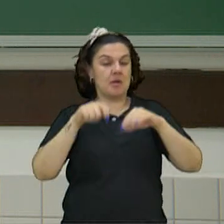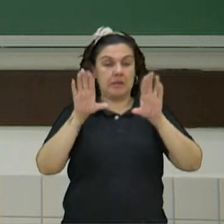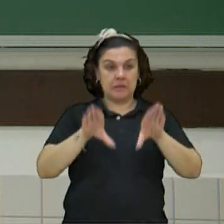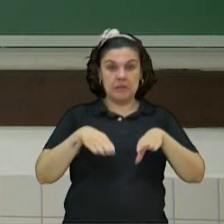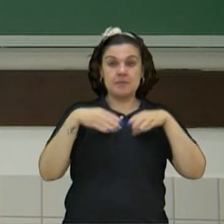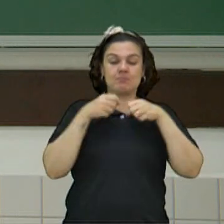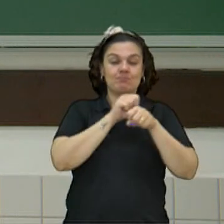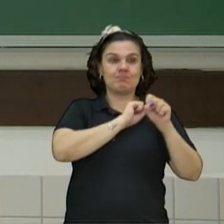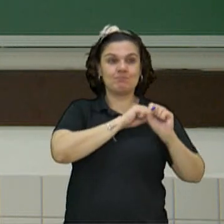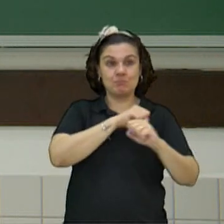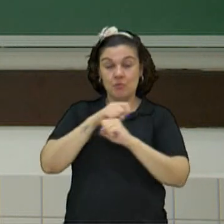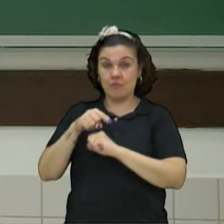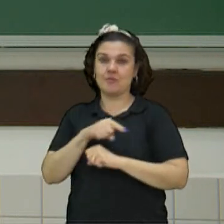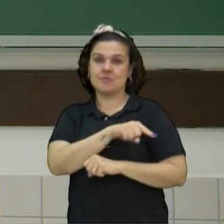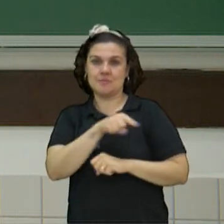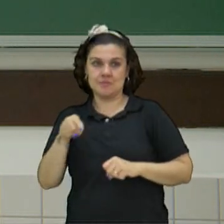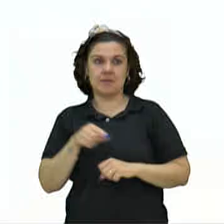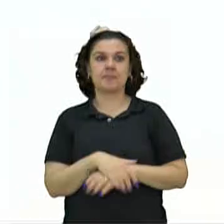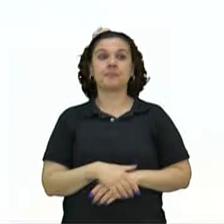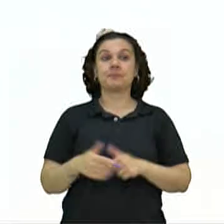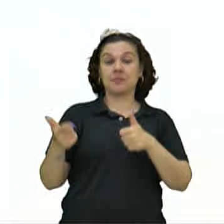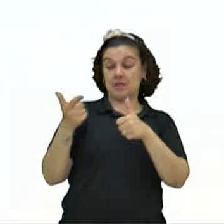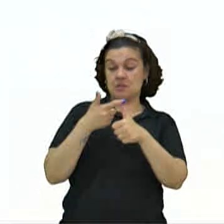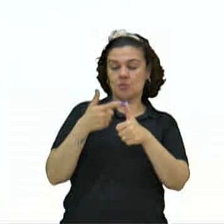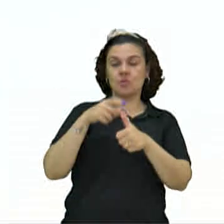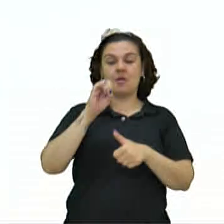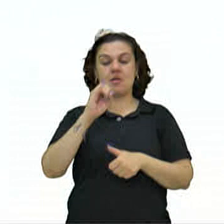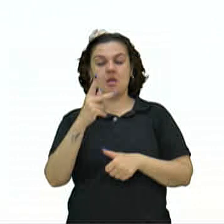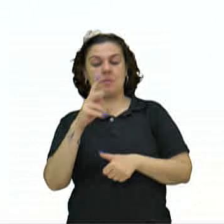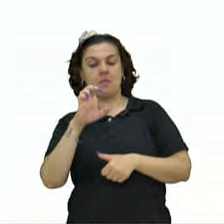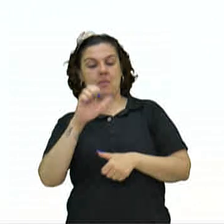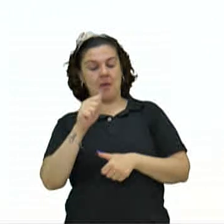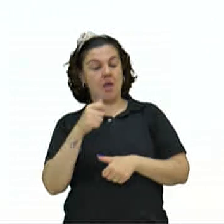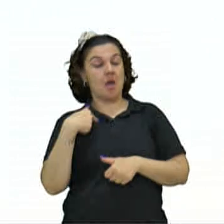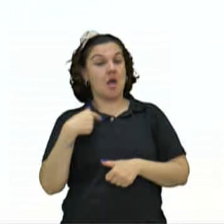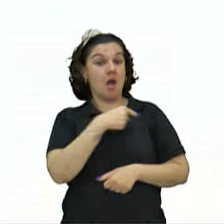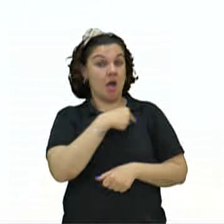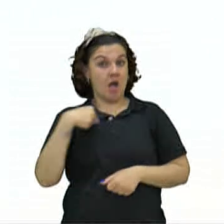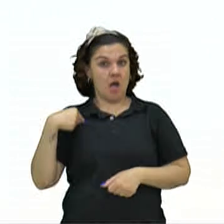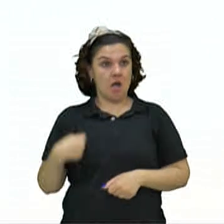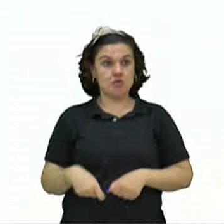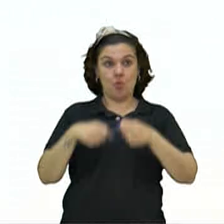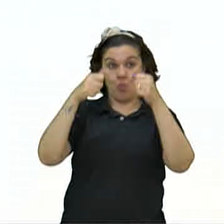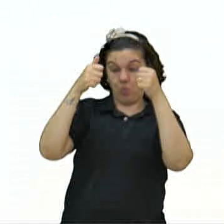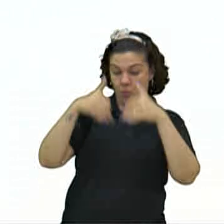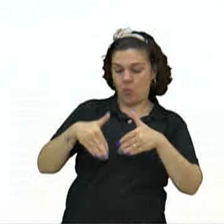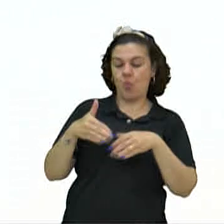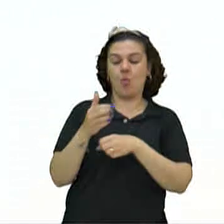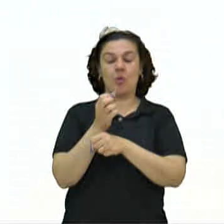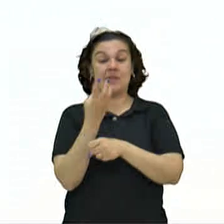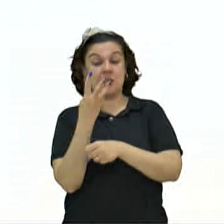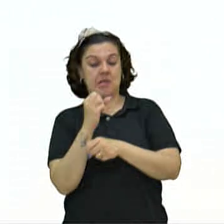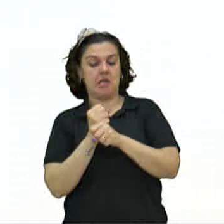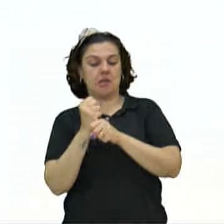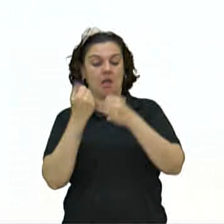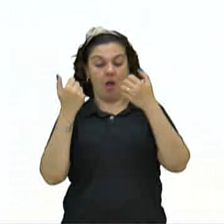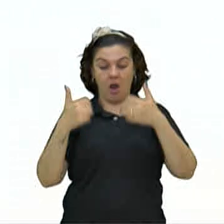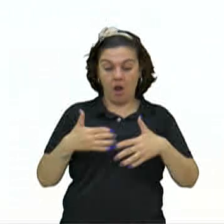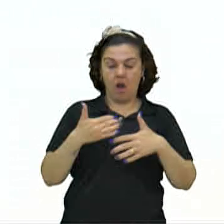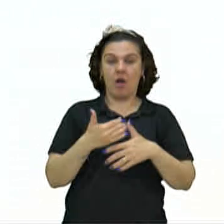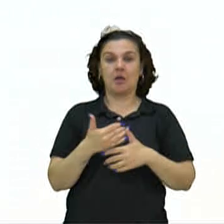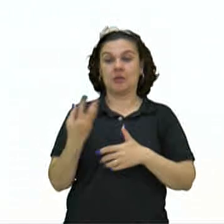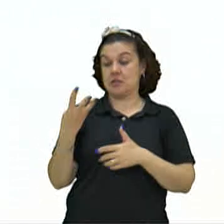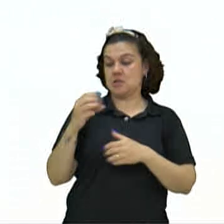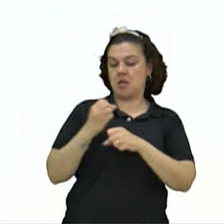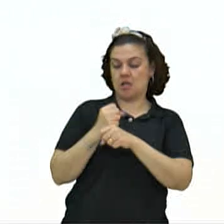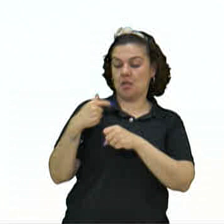essas provocações. Segundo o IPEA, a China surpreende o mundo, ou melhor, surpreendeu nas últimas 3 décadas, nos últimos